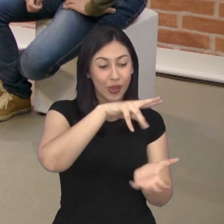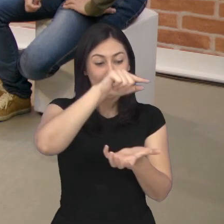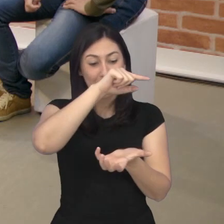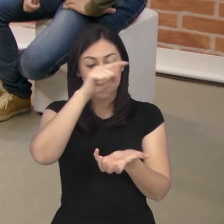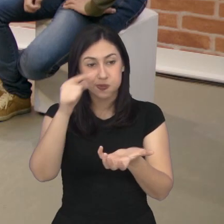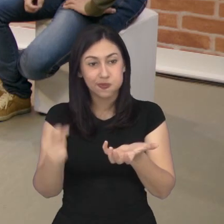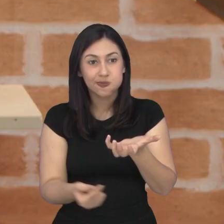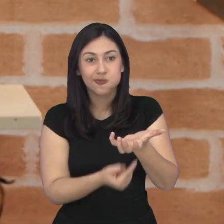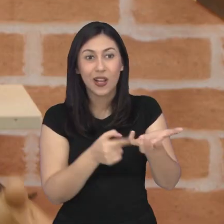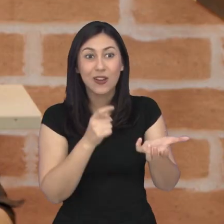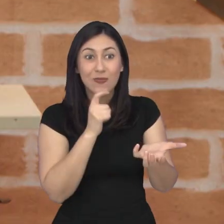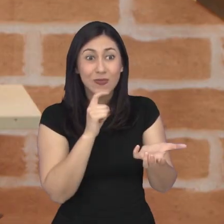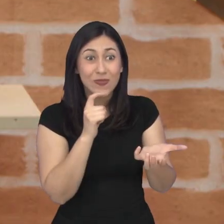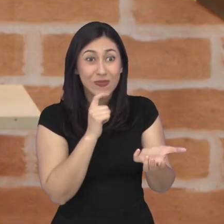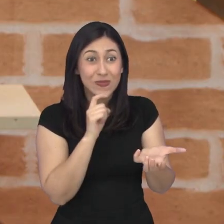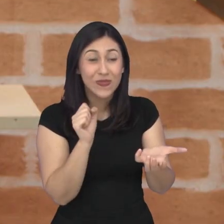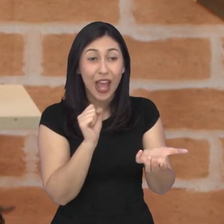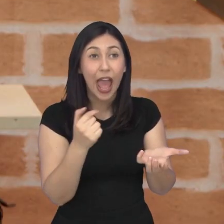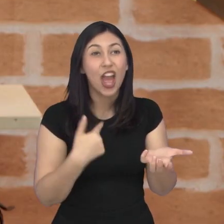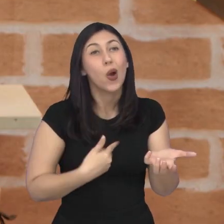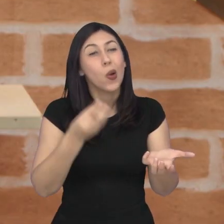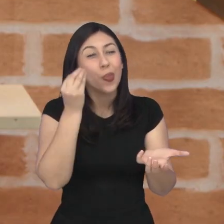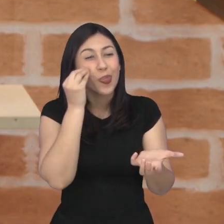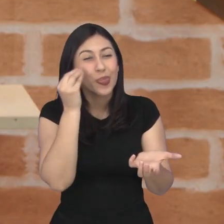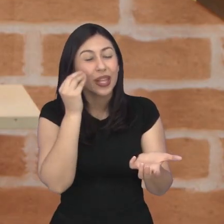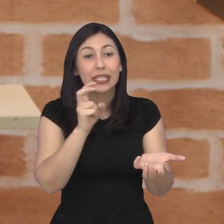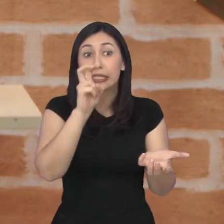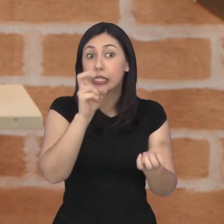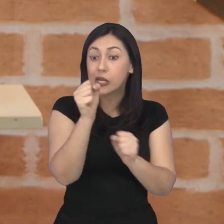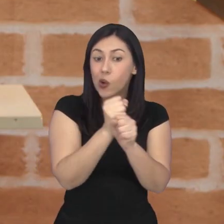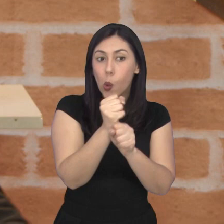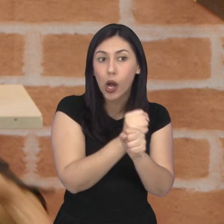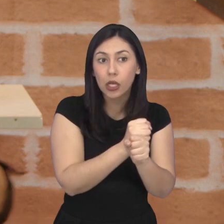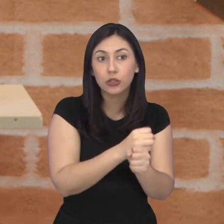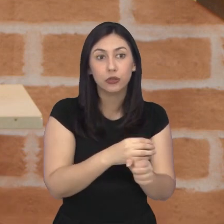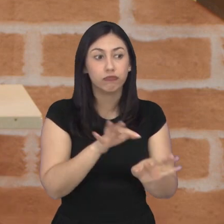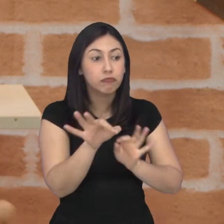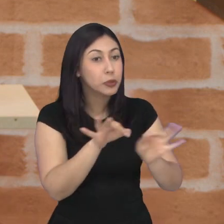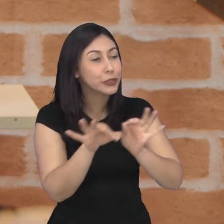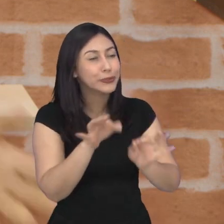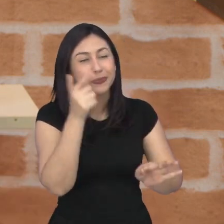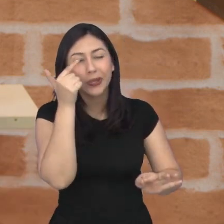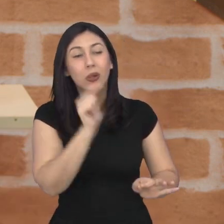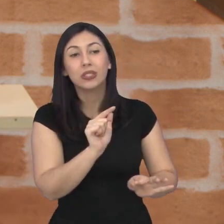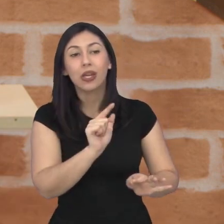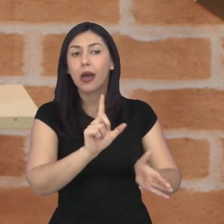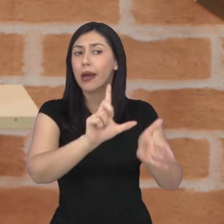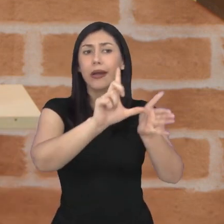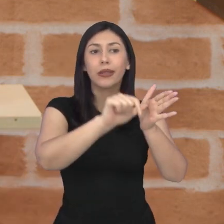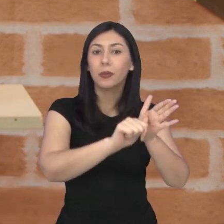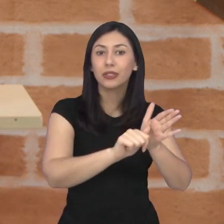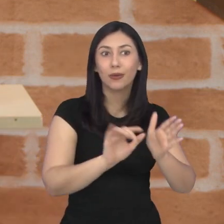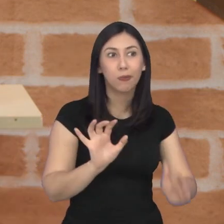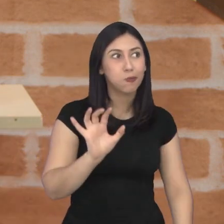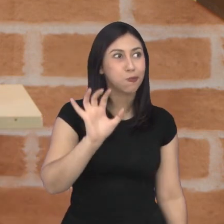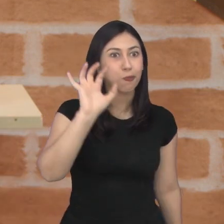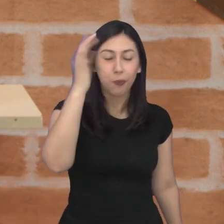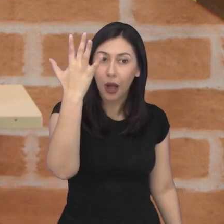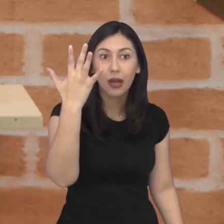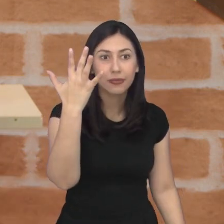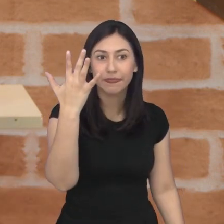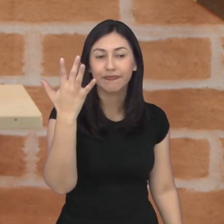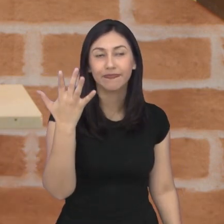meus sonhos, fiquei 5 anos tentando, 4, 5 anos tentando um projeto, não acontecia, em determinado momento